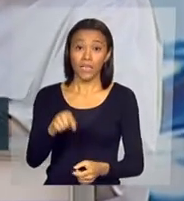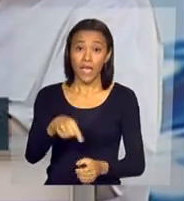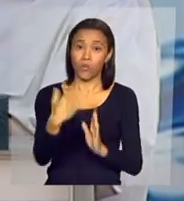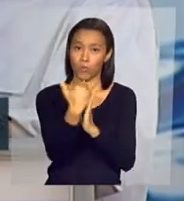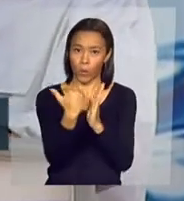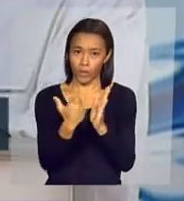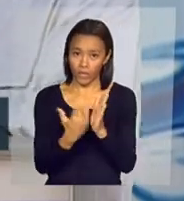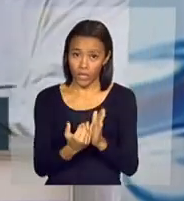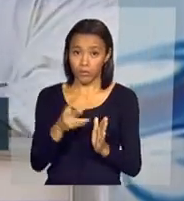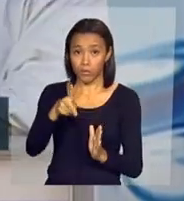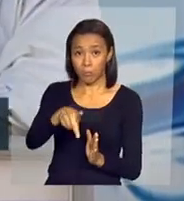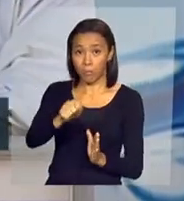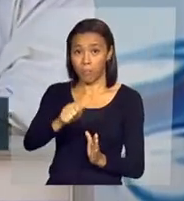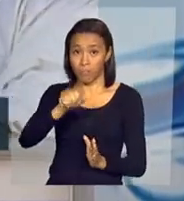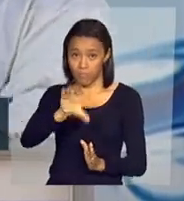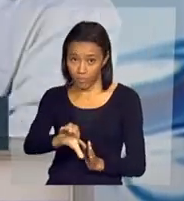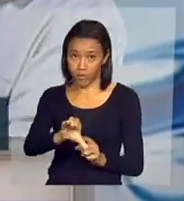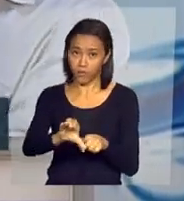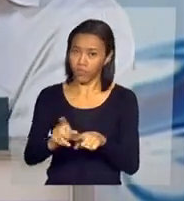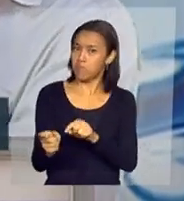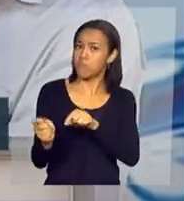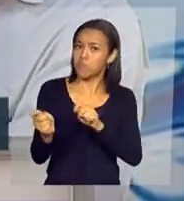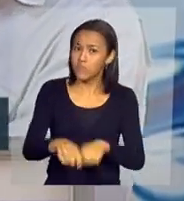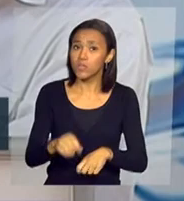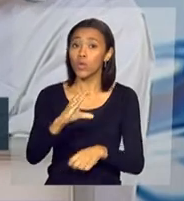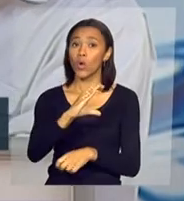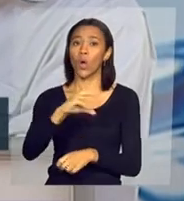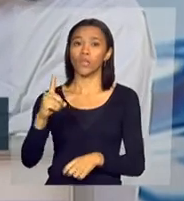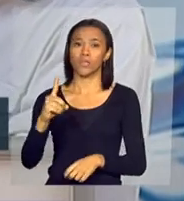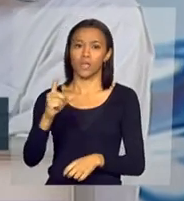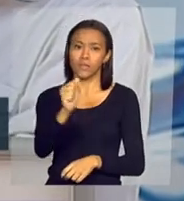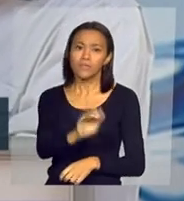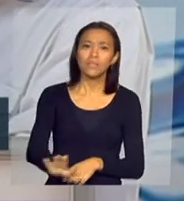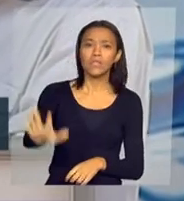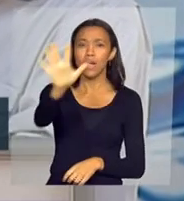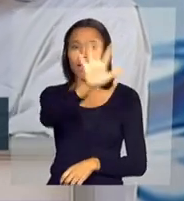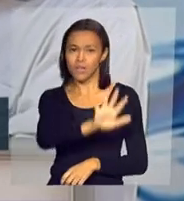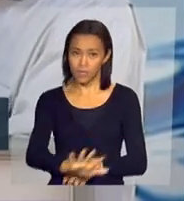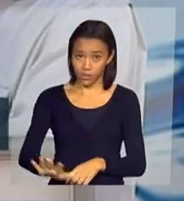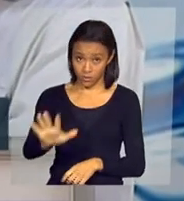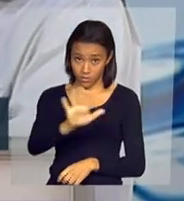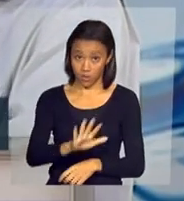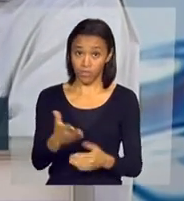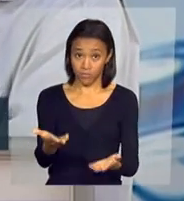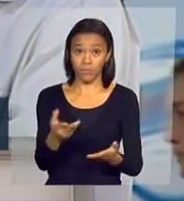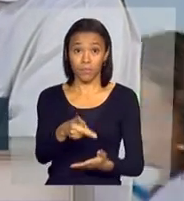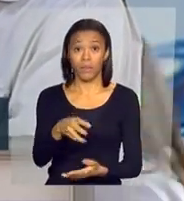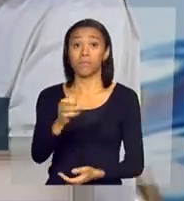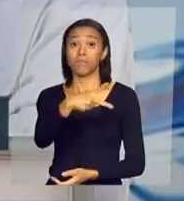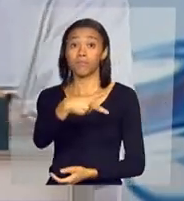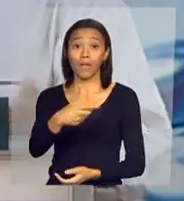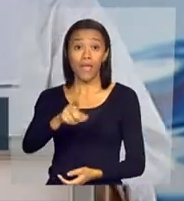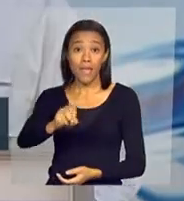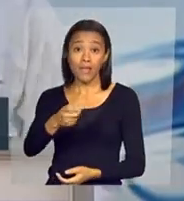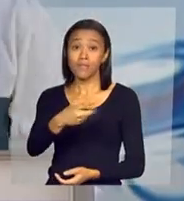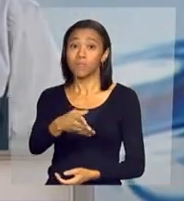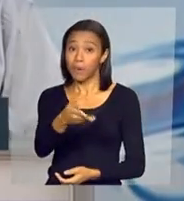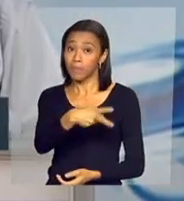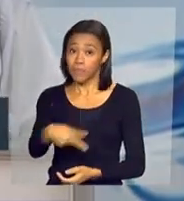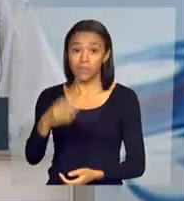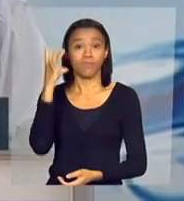Programa de Aceleração do Crescimento, que foi coordenado nacionalmente pela então ministra Dilma Rousseff. E